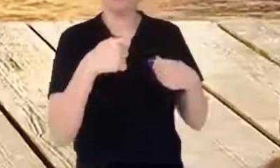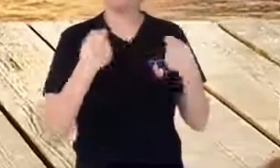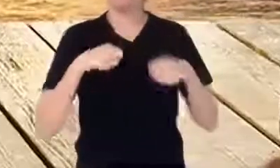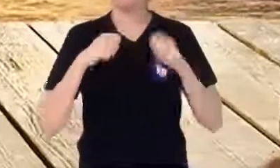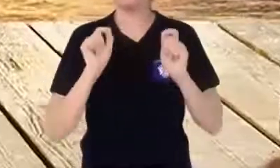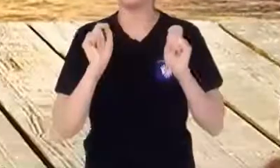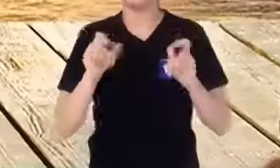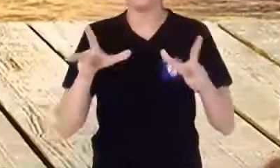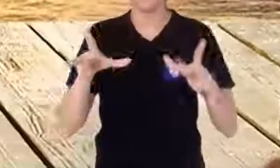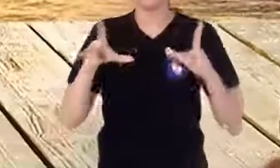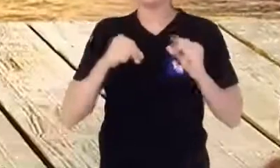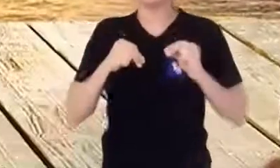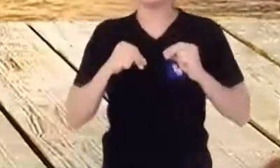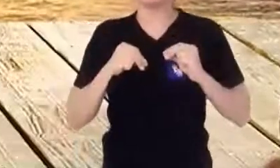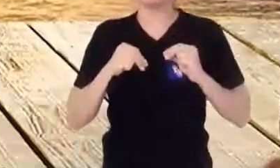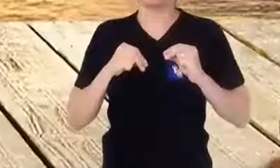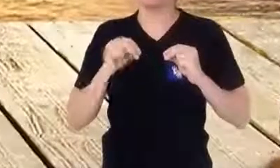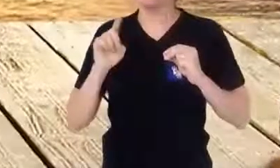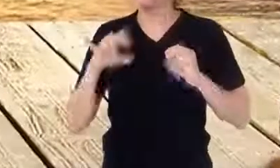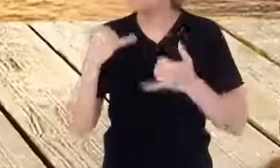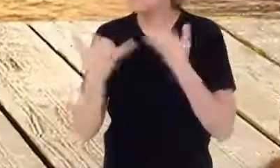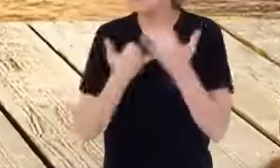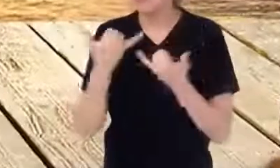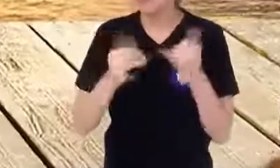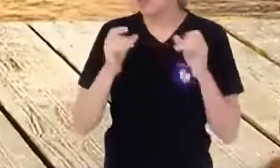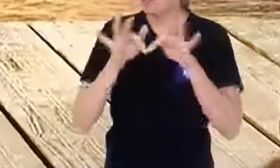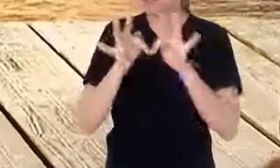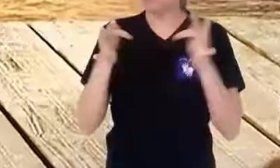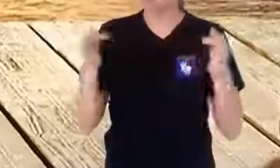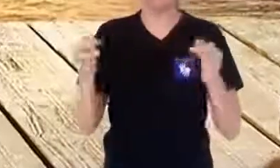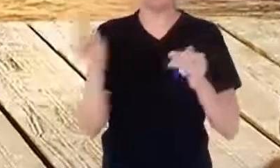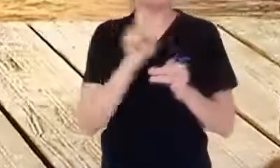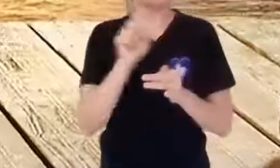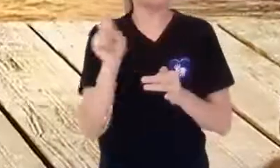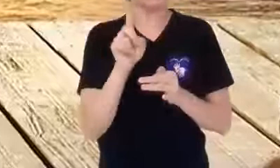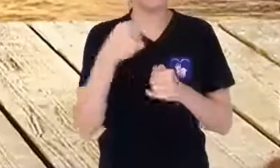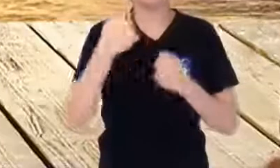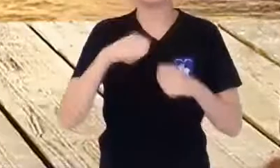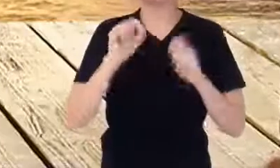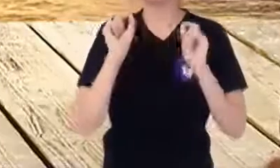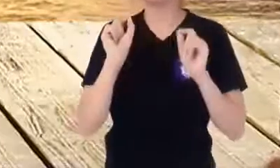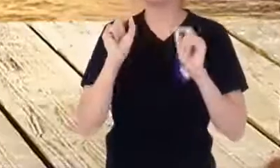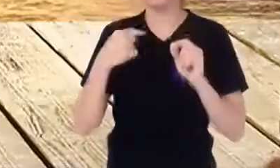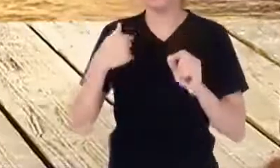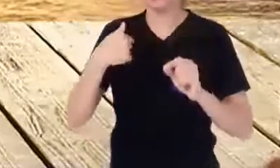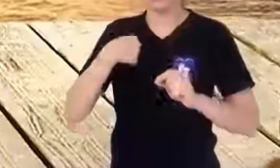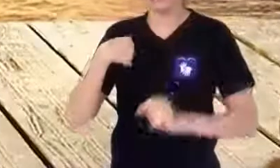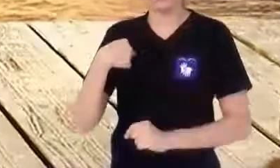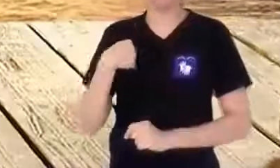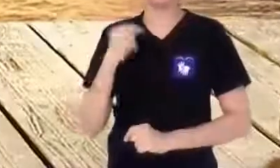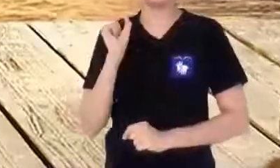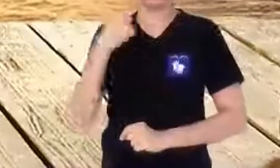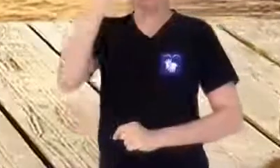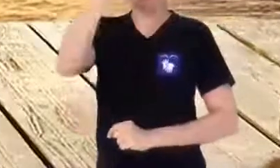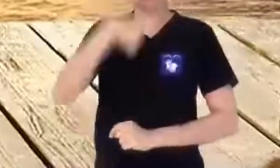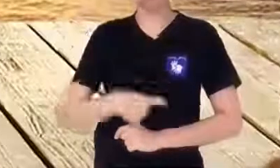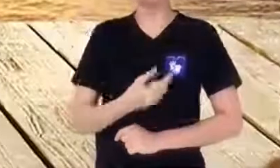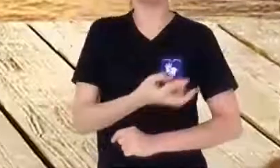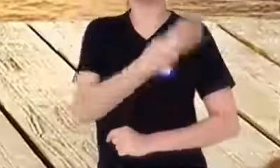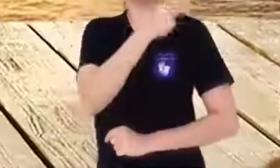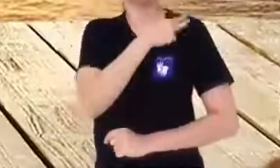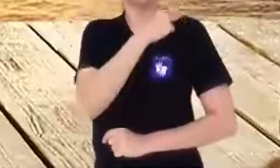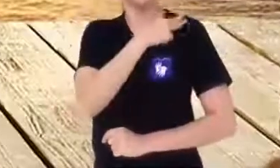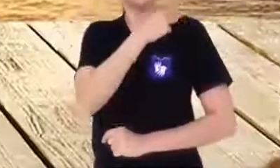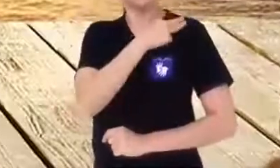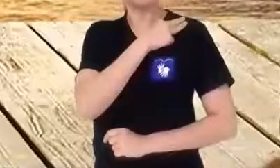pensei que era só brincar fácil, não é assim, não. Primeira coisa, você tem que saber que eu sou o capitão. Sim, senhor, capitão. O capitão